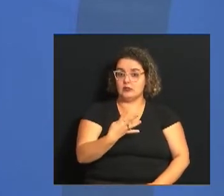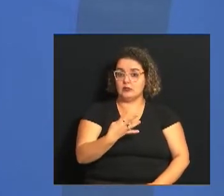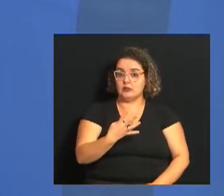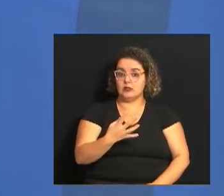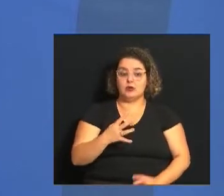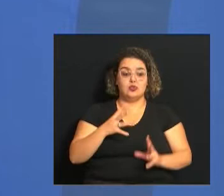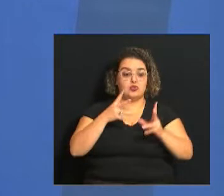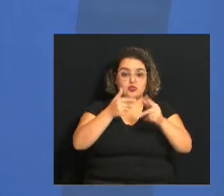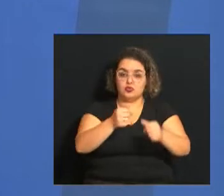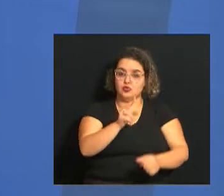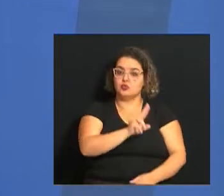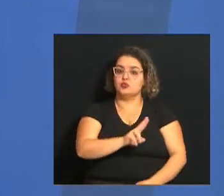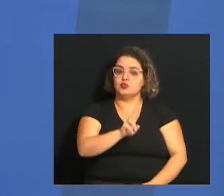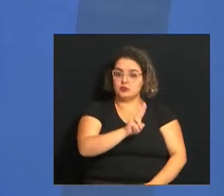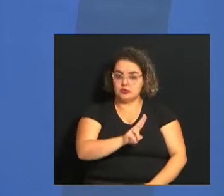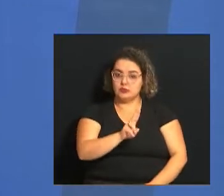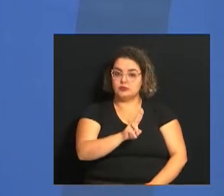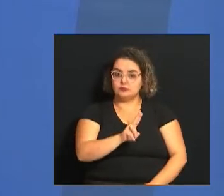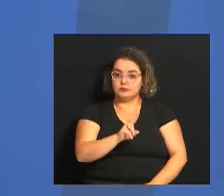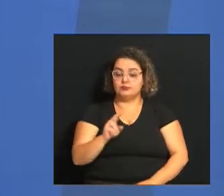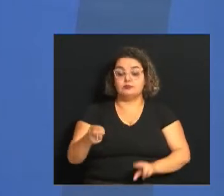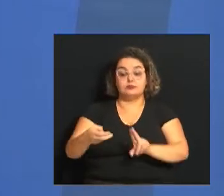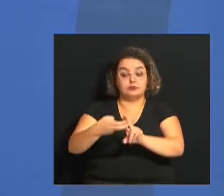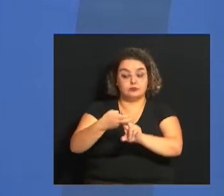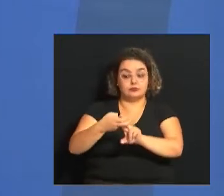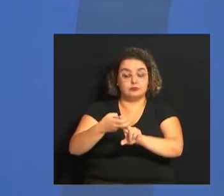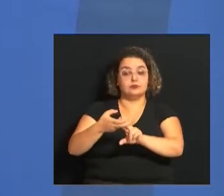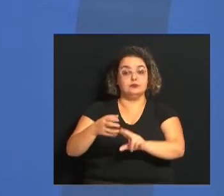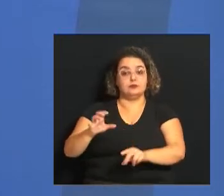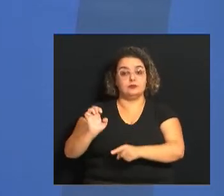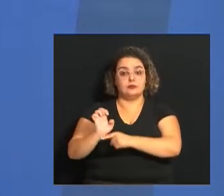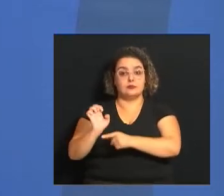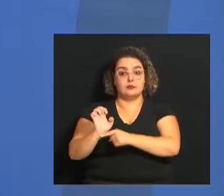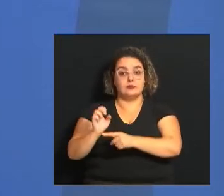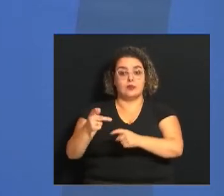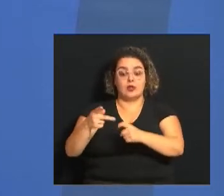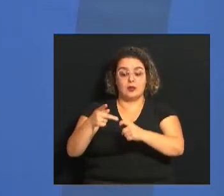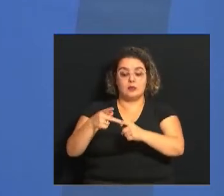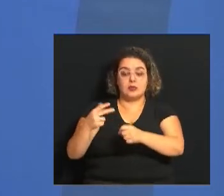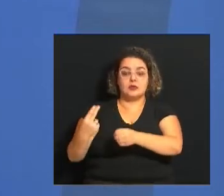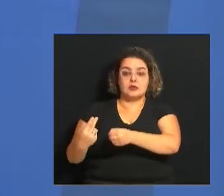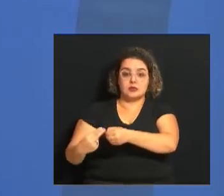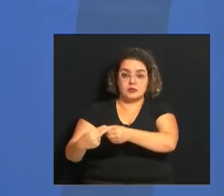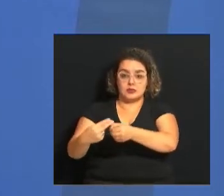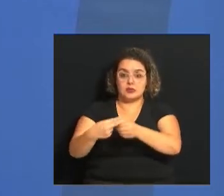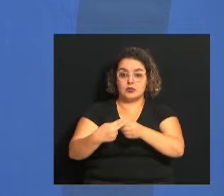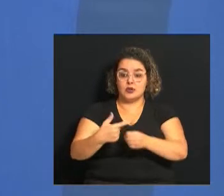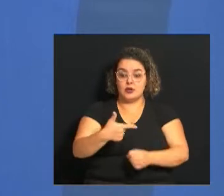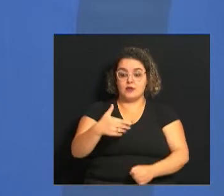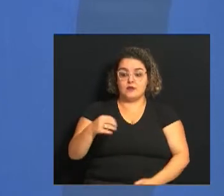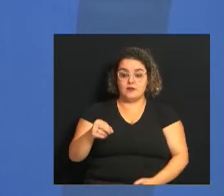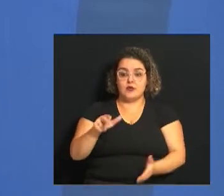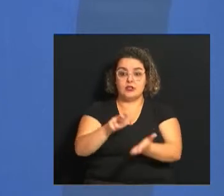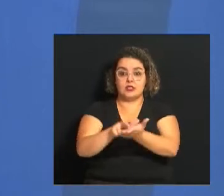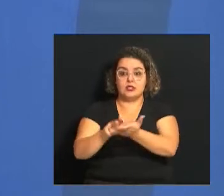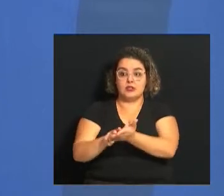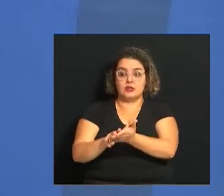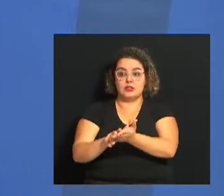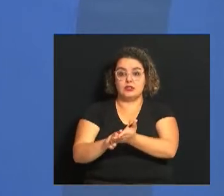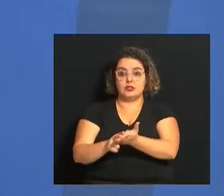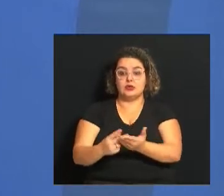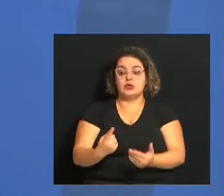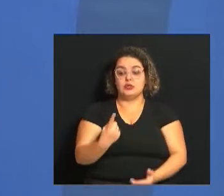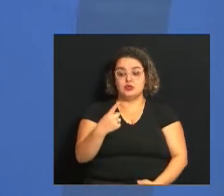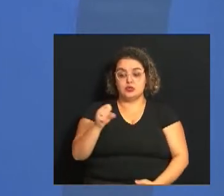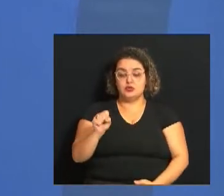de ocupação. No SUS estadual, que é a pediatria da Unicamp, 20 leitos de UTI infantil, 18